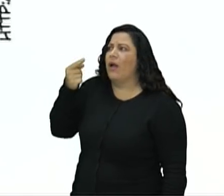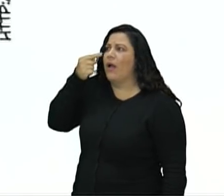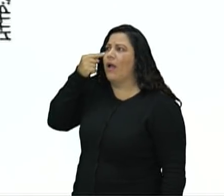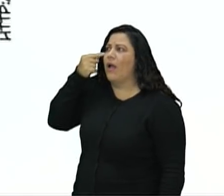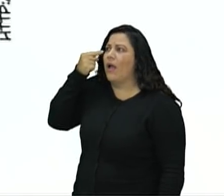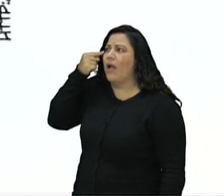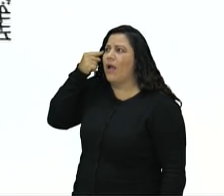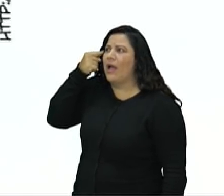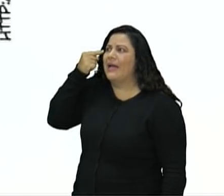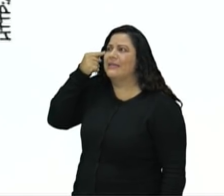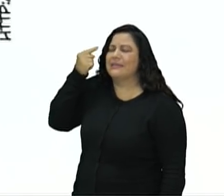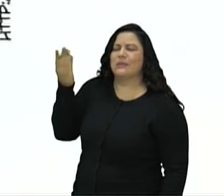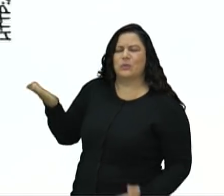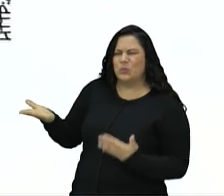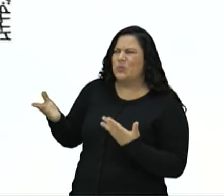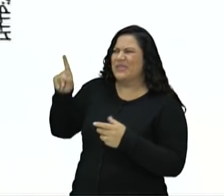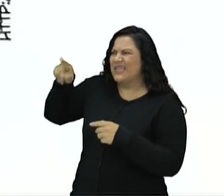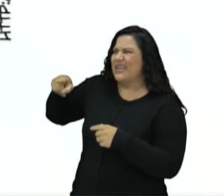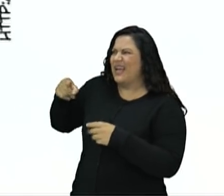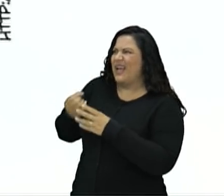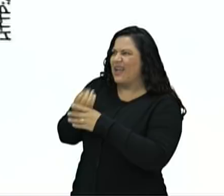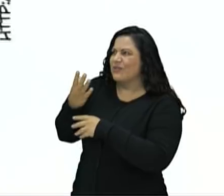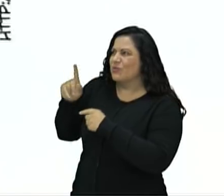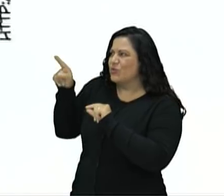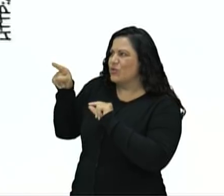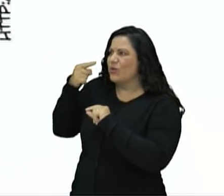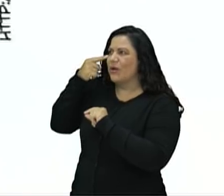Né? Então, a tirinha ela tem aí essa